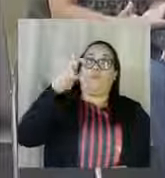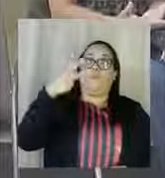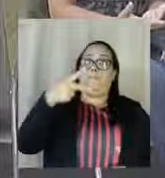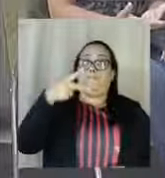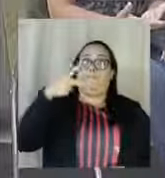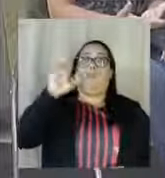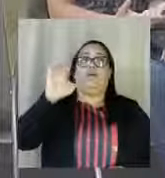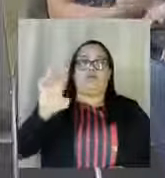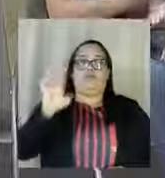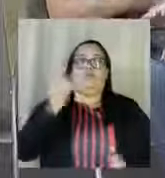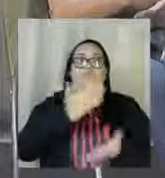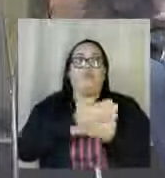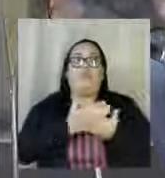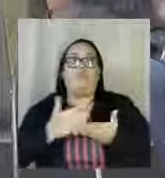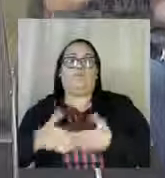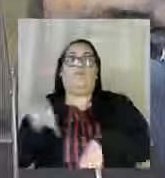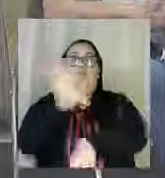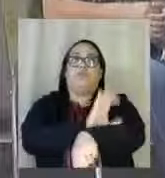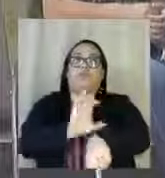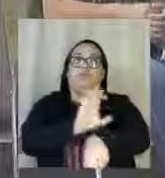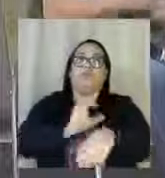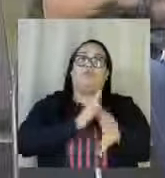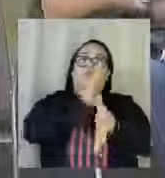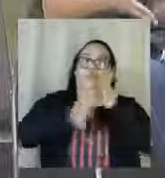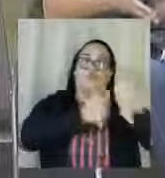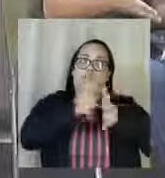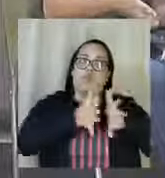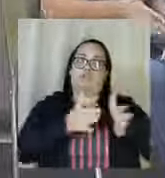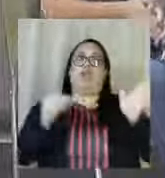curso. E até hoje